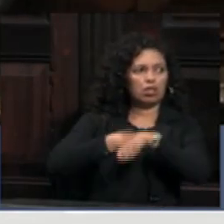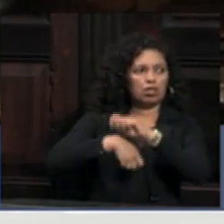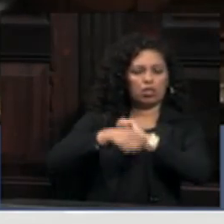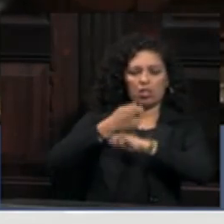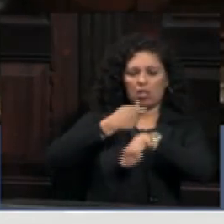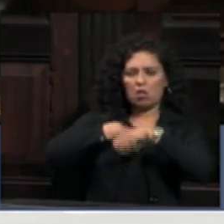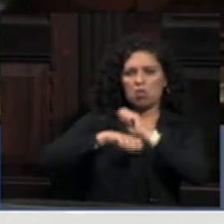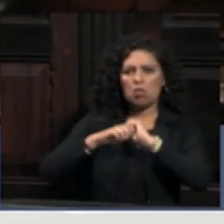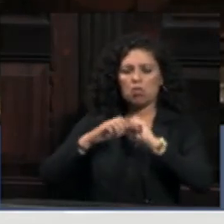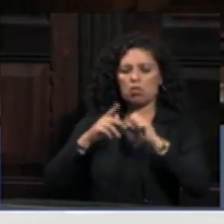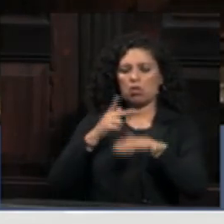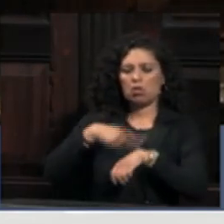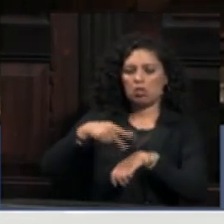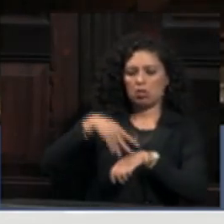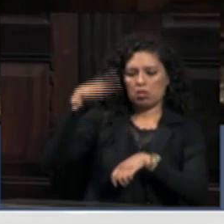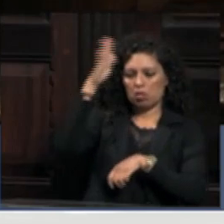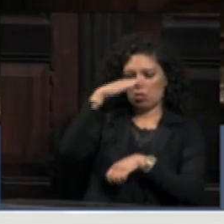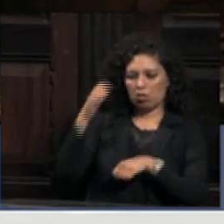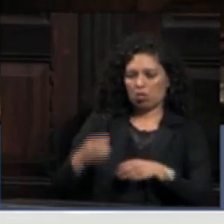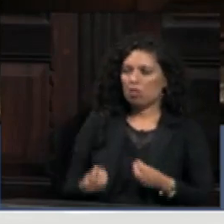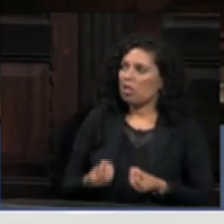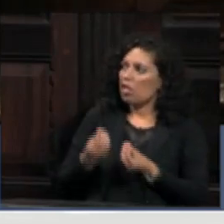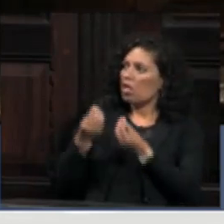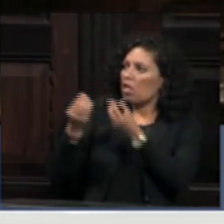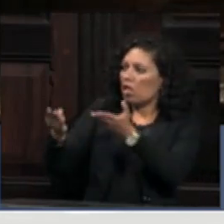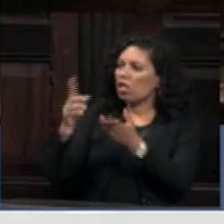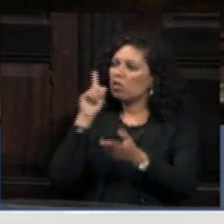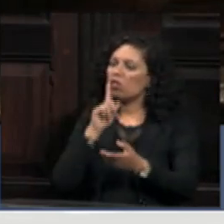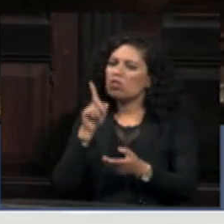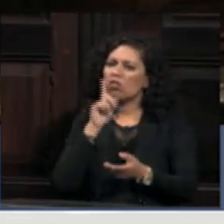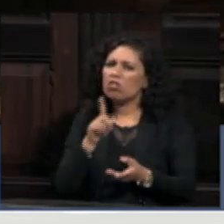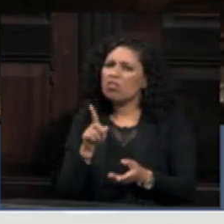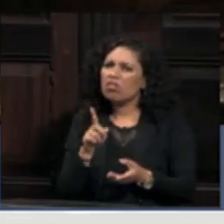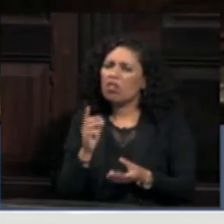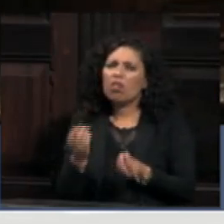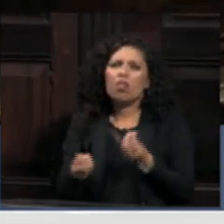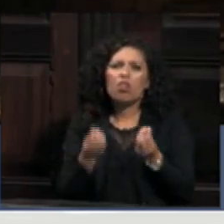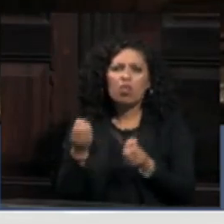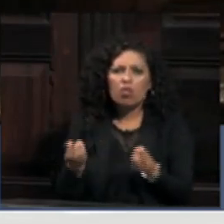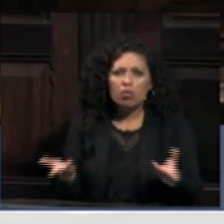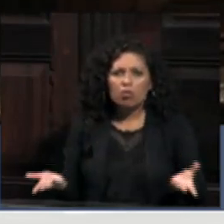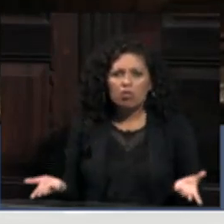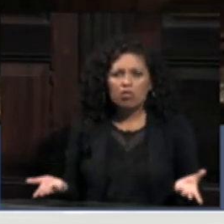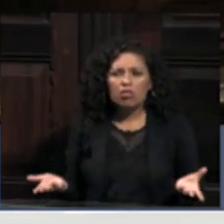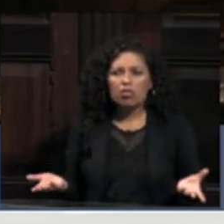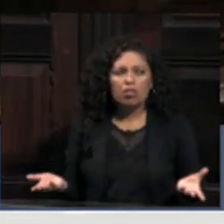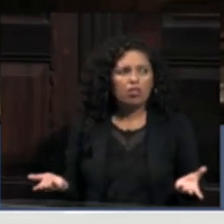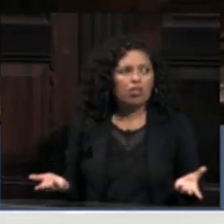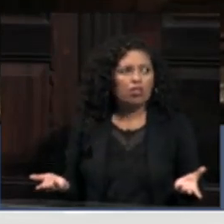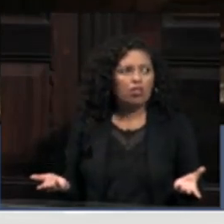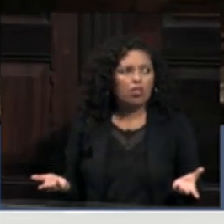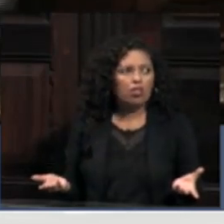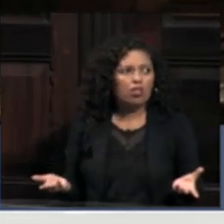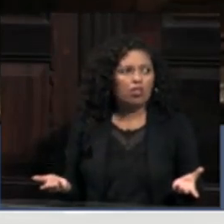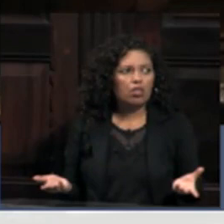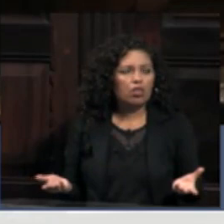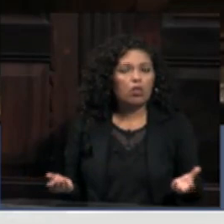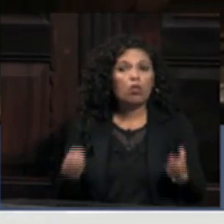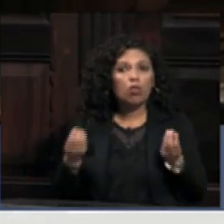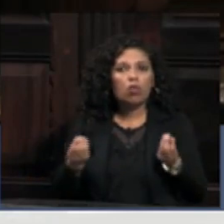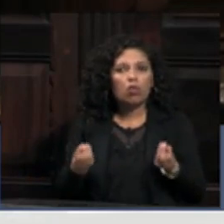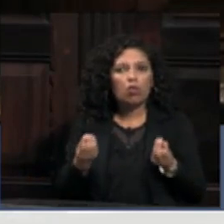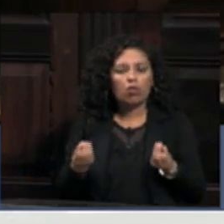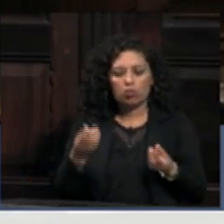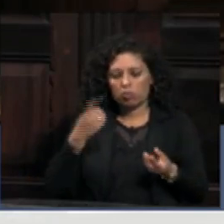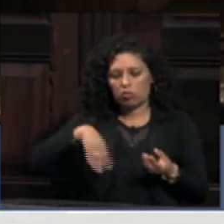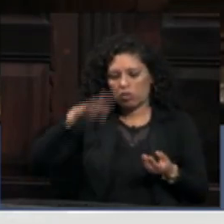Chicago. Olha aí, como? Quer dizer que alguém pode admitir